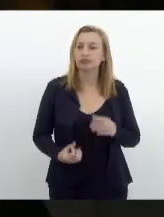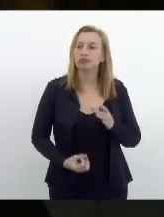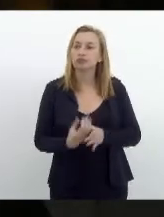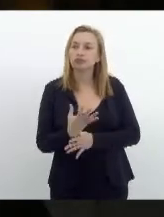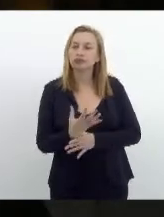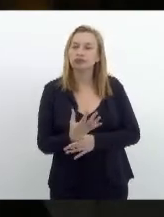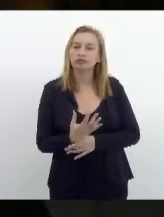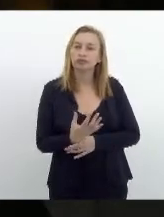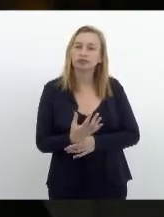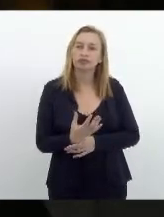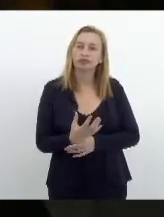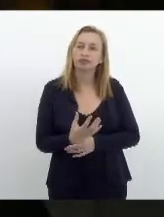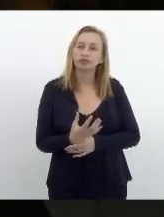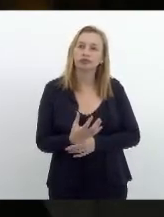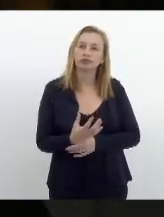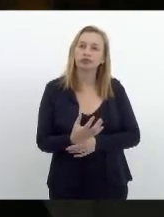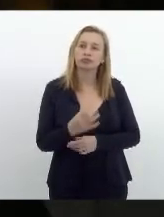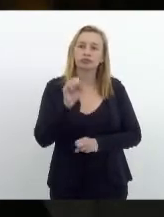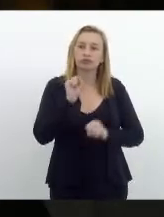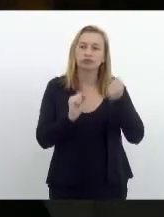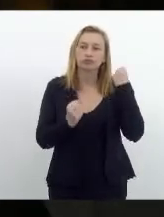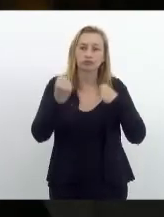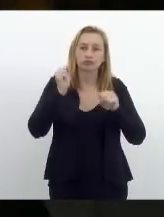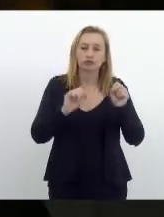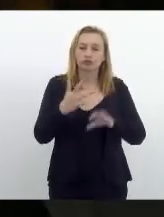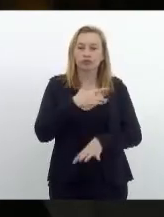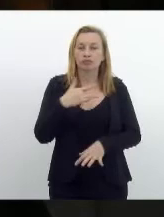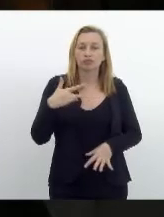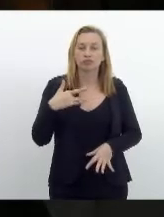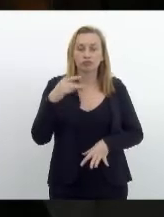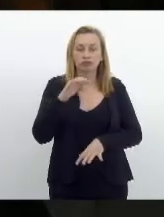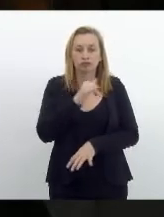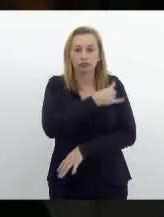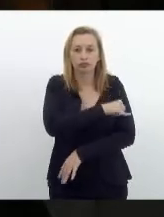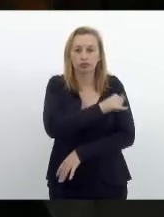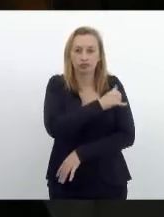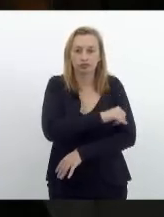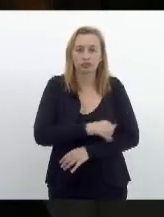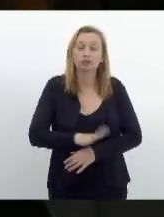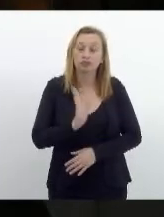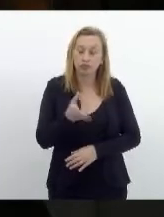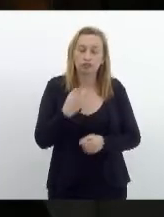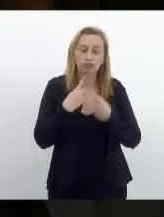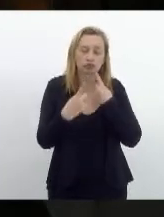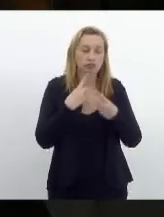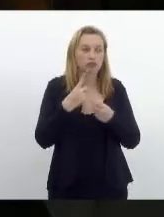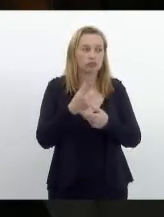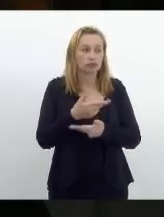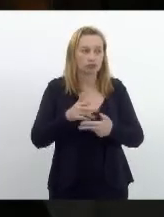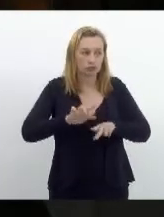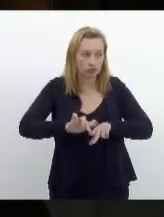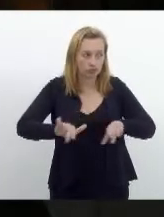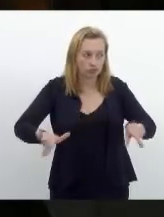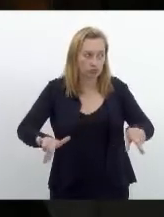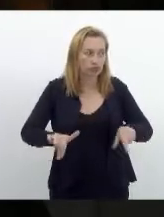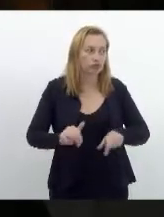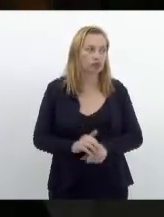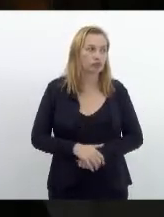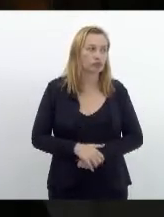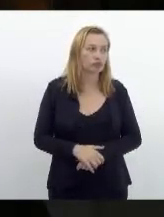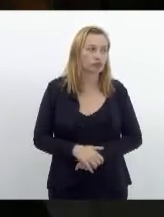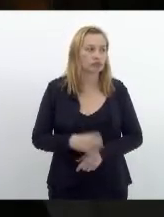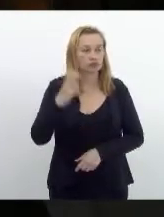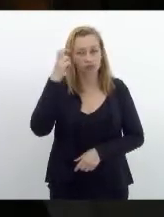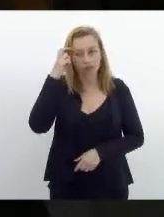de um complexo industrial da saúde no Rio de Janeiro. Já discutimos isso aqui várias vezes, né? Com a